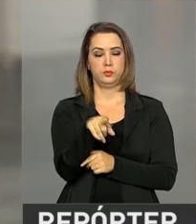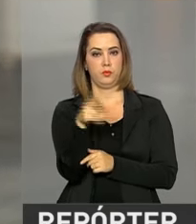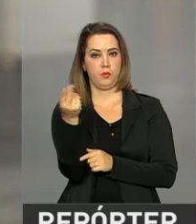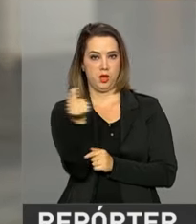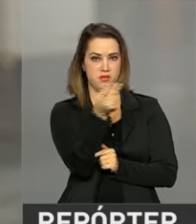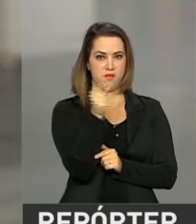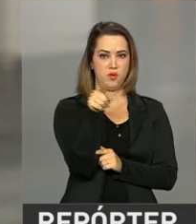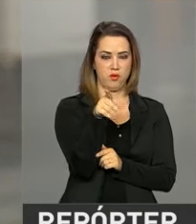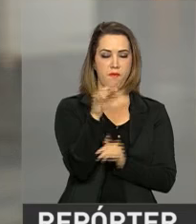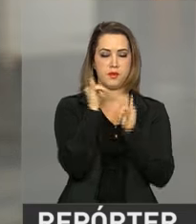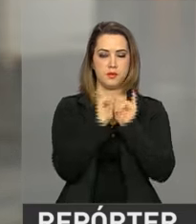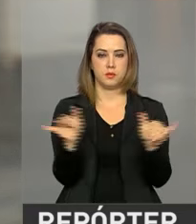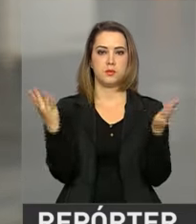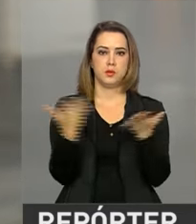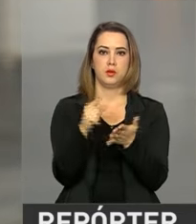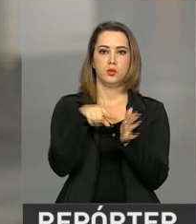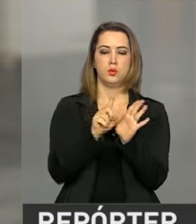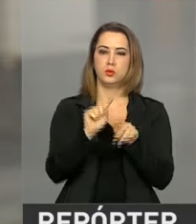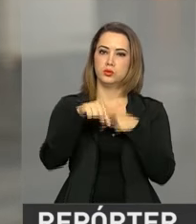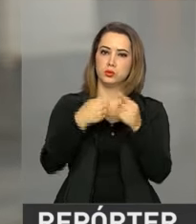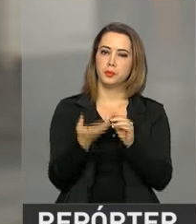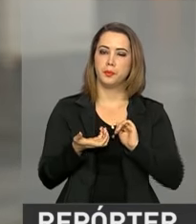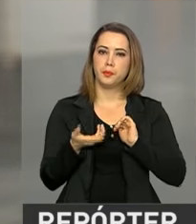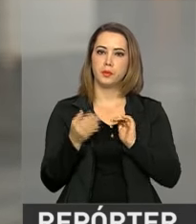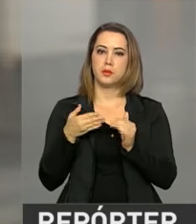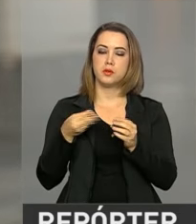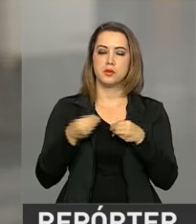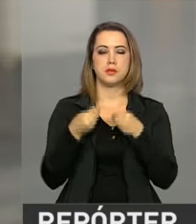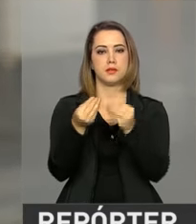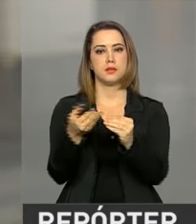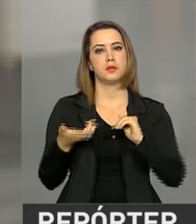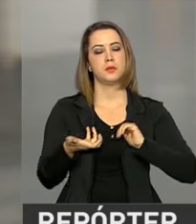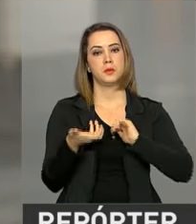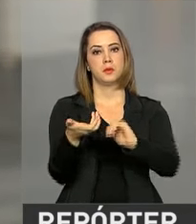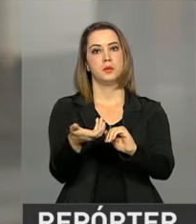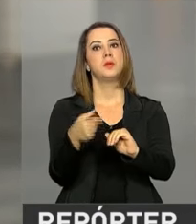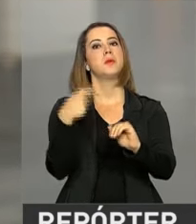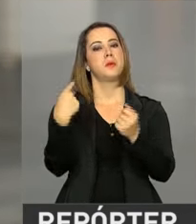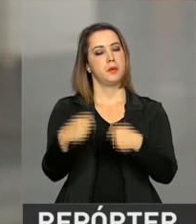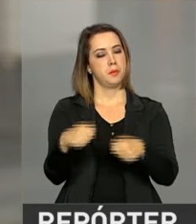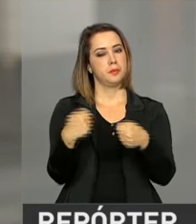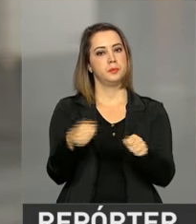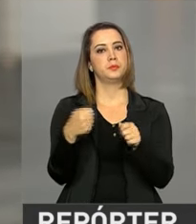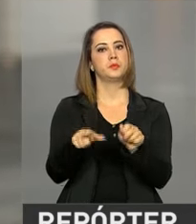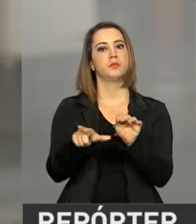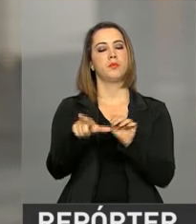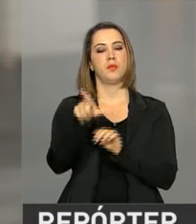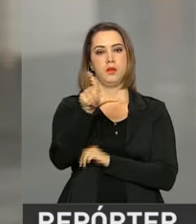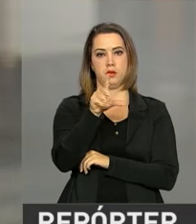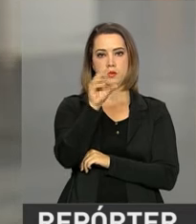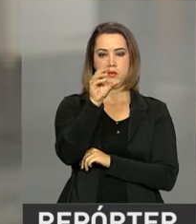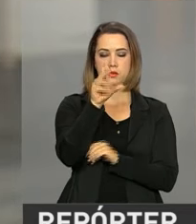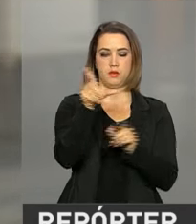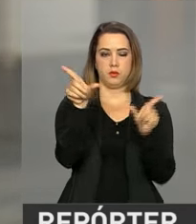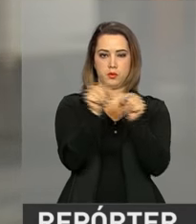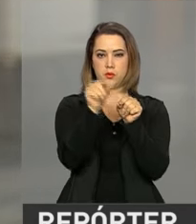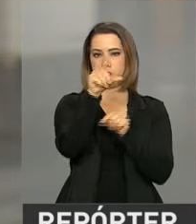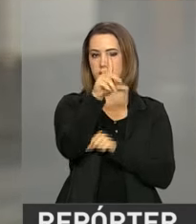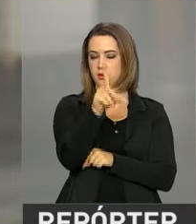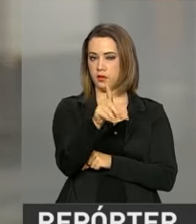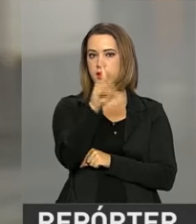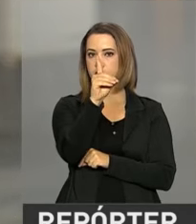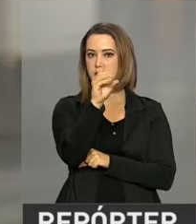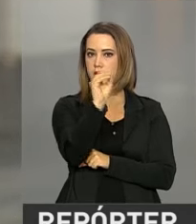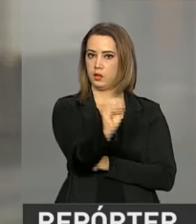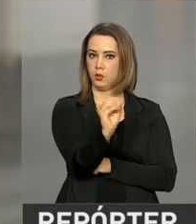anunciado hoje pelo governo, vai ser enviado ao Congresso Nacional e aprovado na Lei de Diretrizes Orçamentárias, que define as regras pro orçamento de